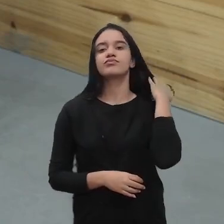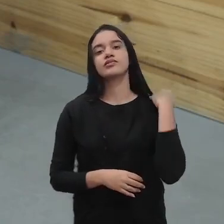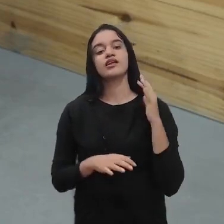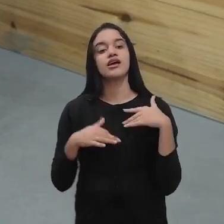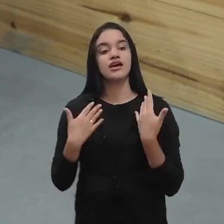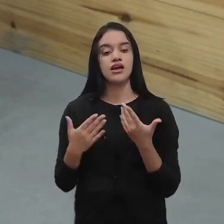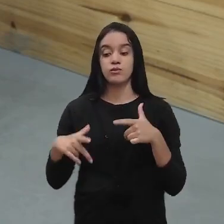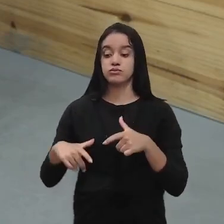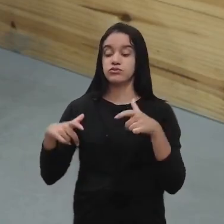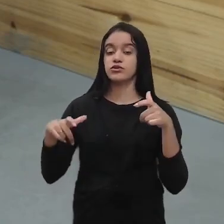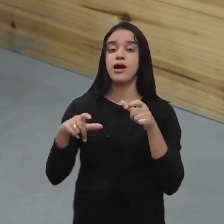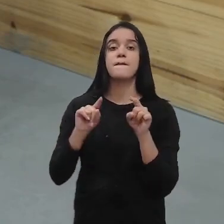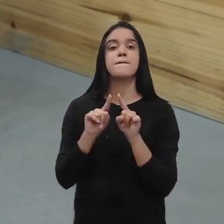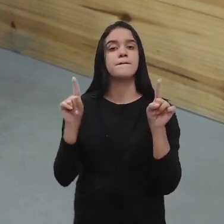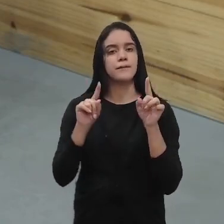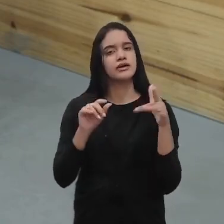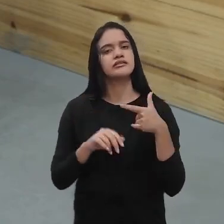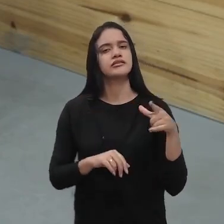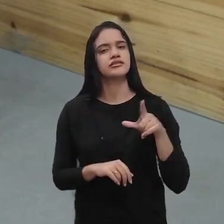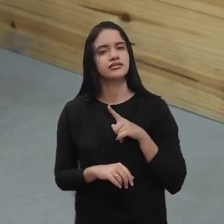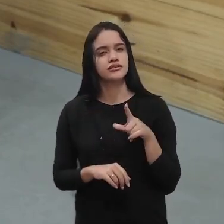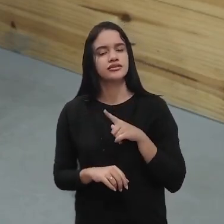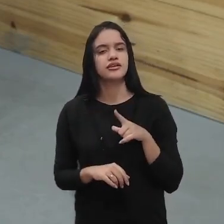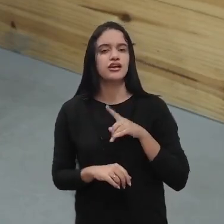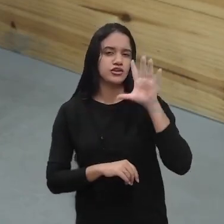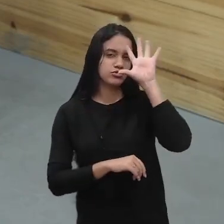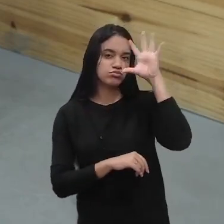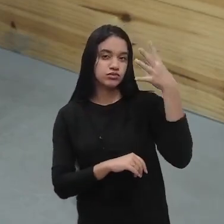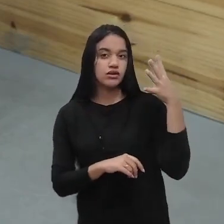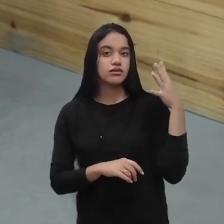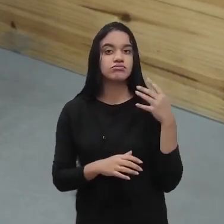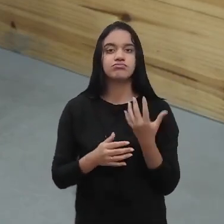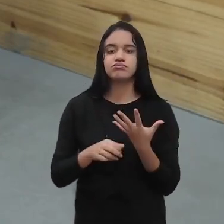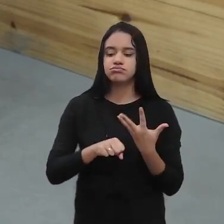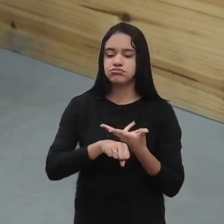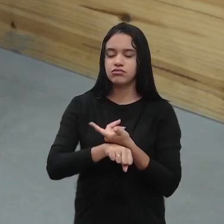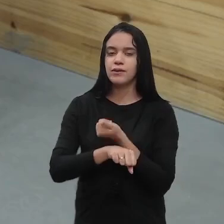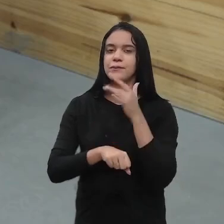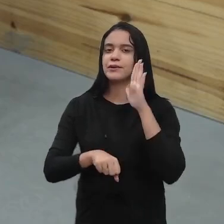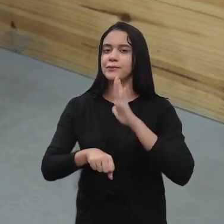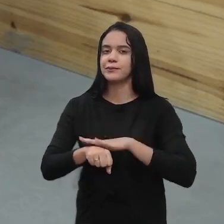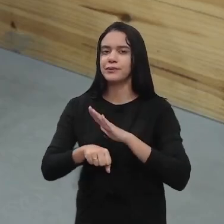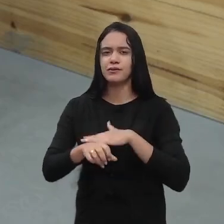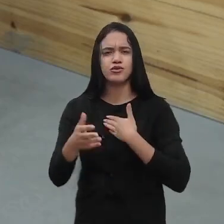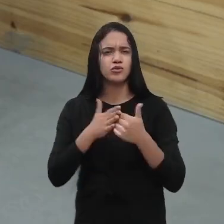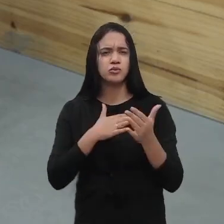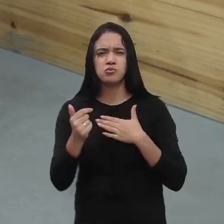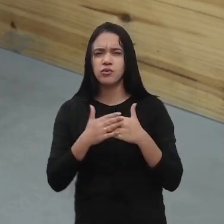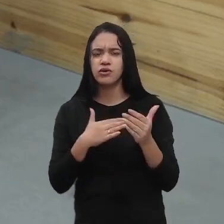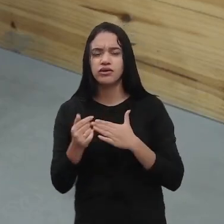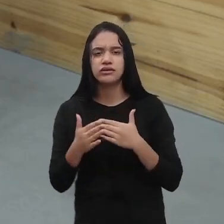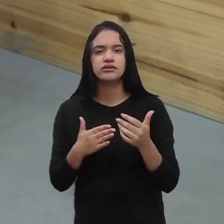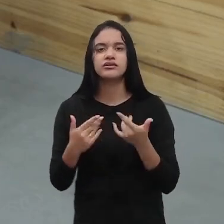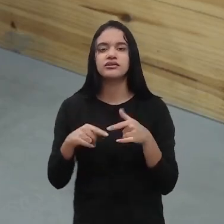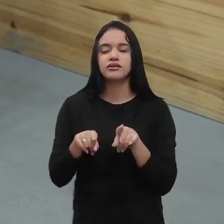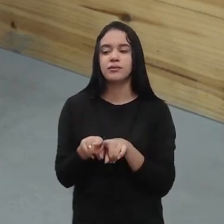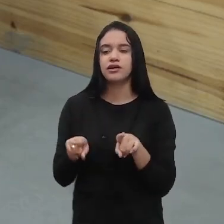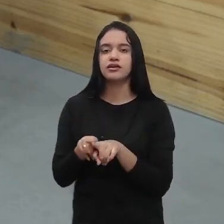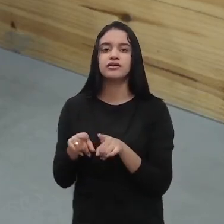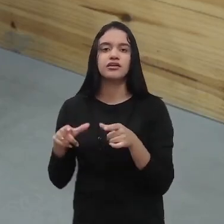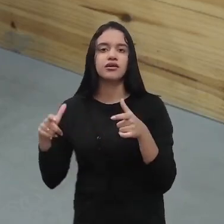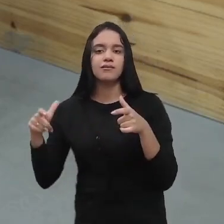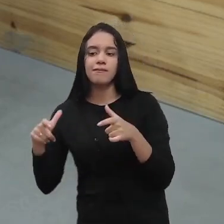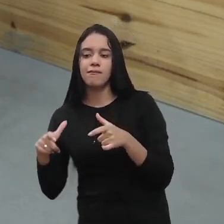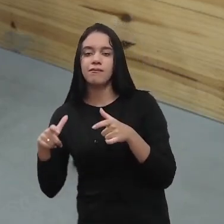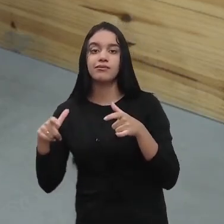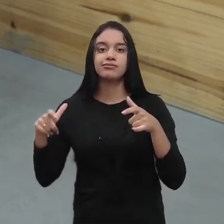que grande, mas que ele tem que trazer uma solução hábil para o momento, seja ele qual for, a longo, médio ou a